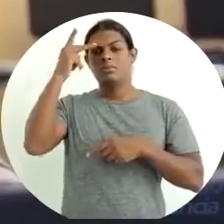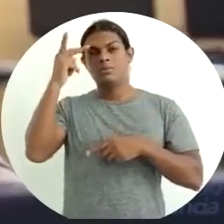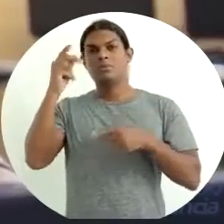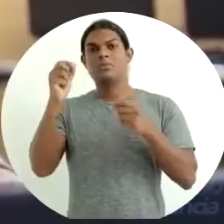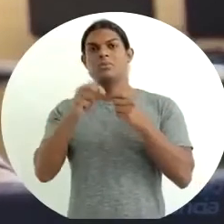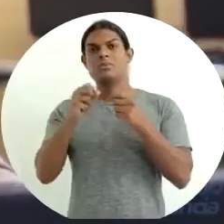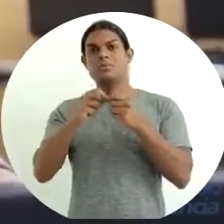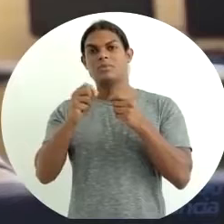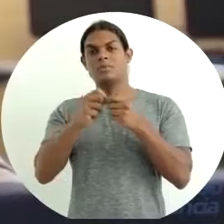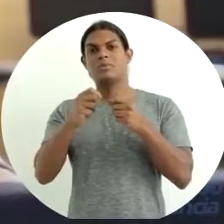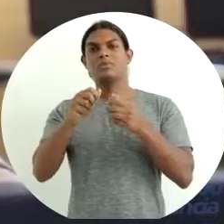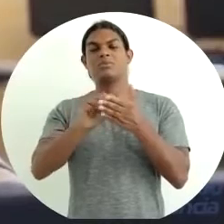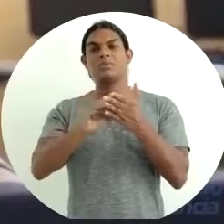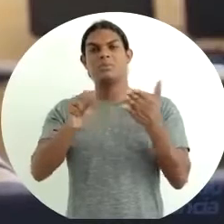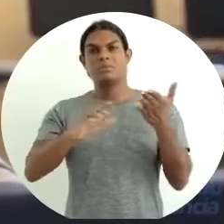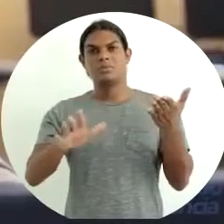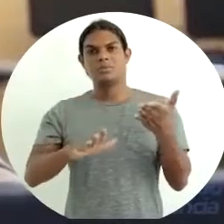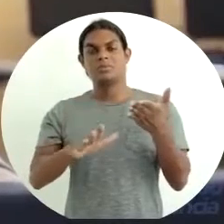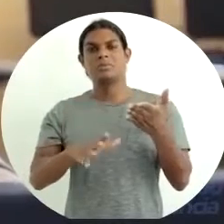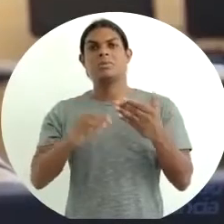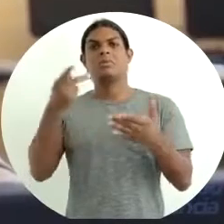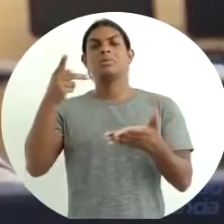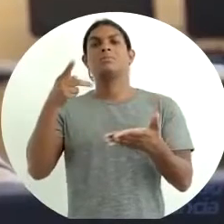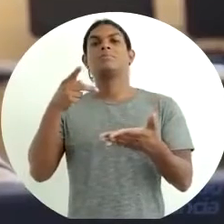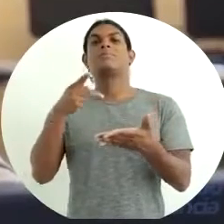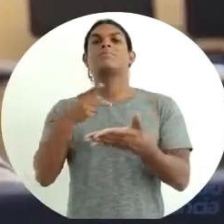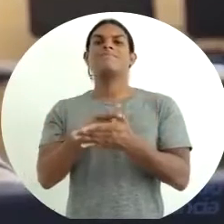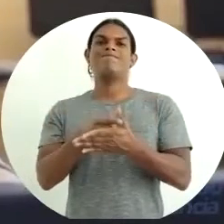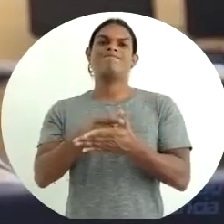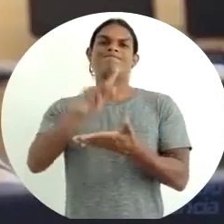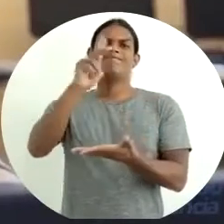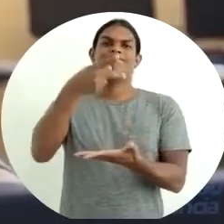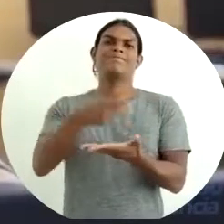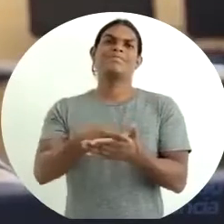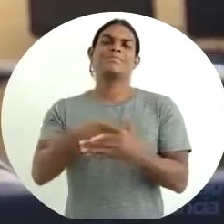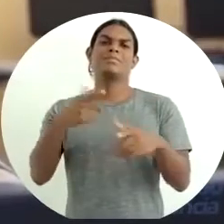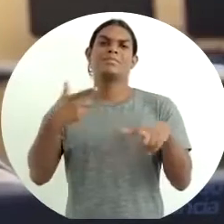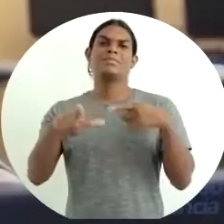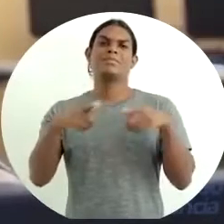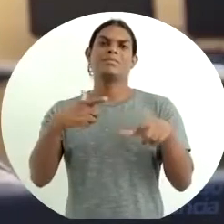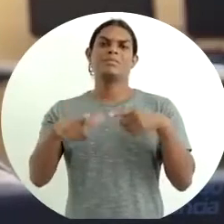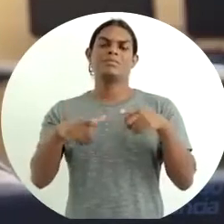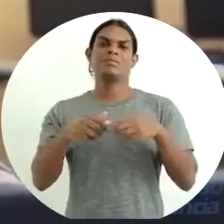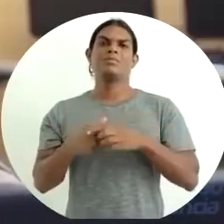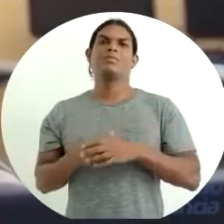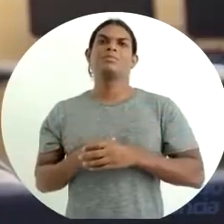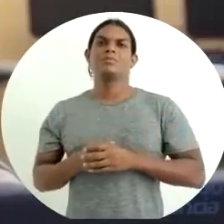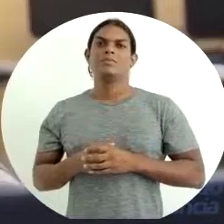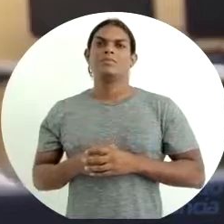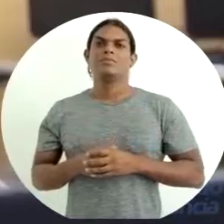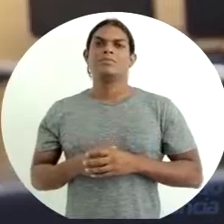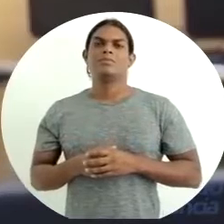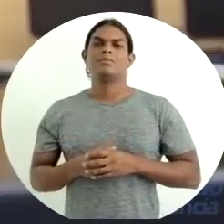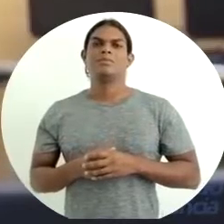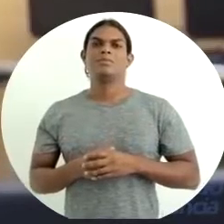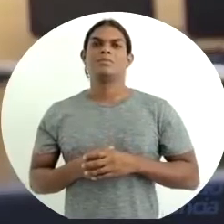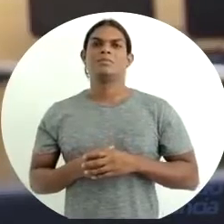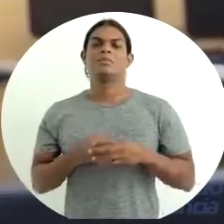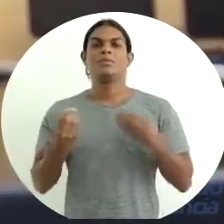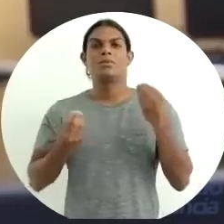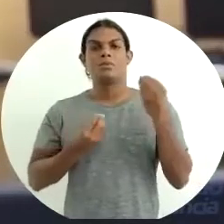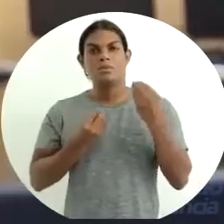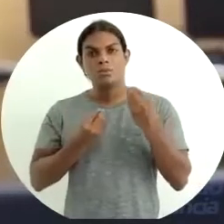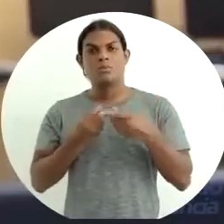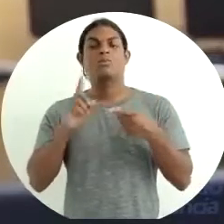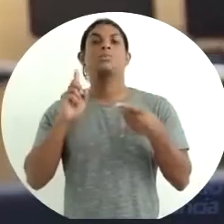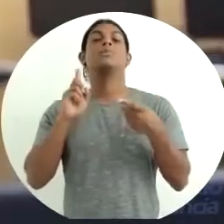um acidente. A comprovada relação de causa e efeito, este empregado sofreu um acidente de trabalho. Como